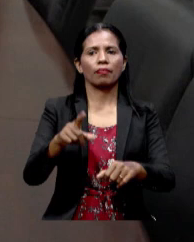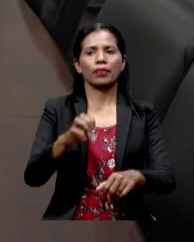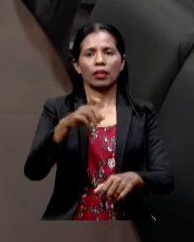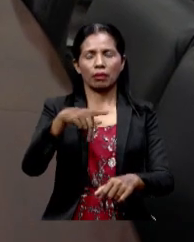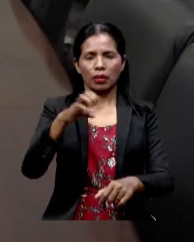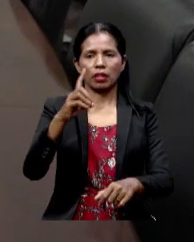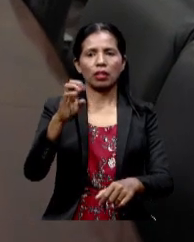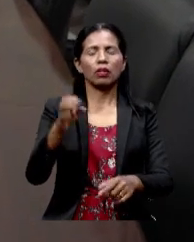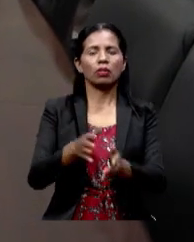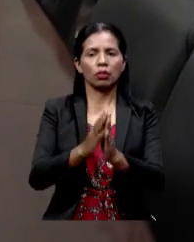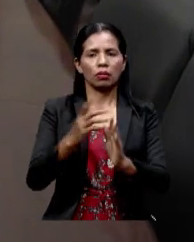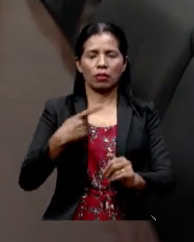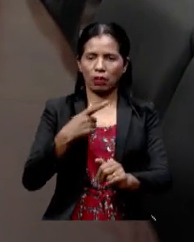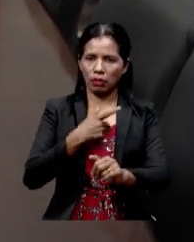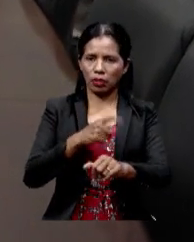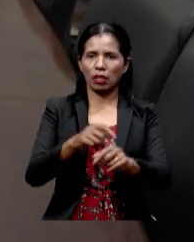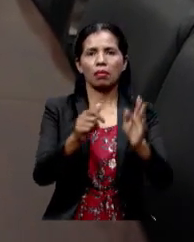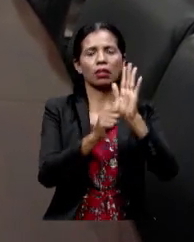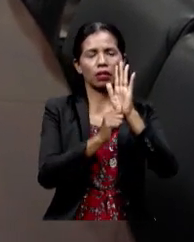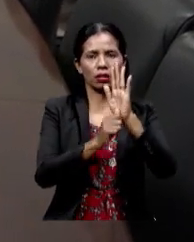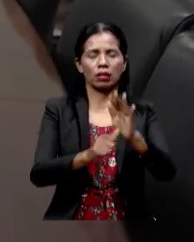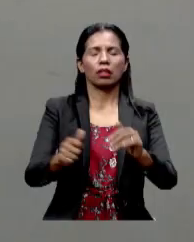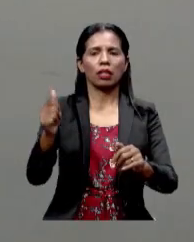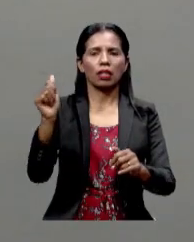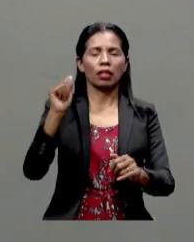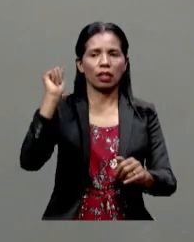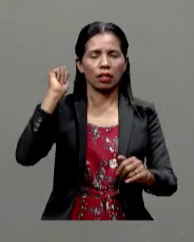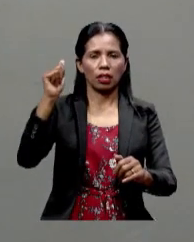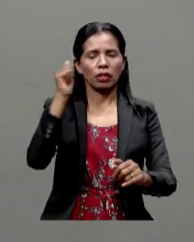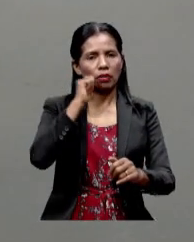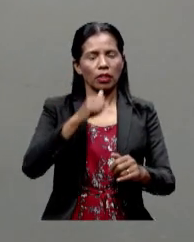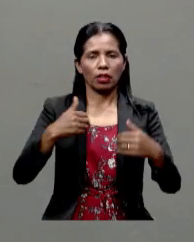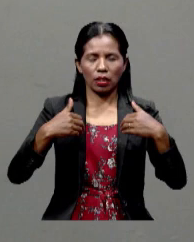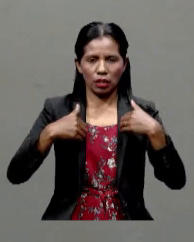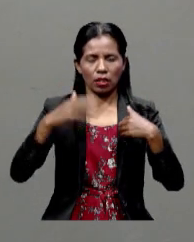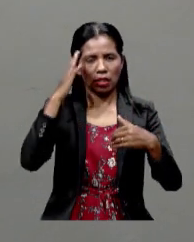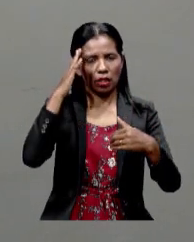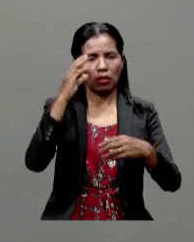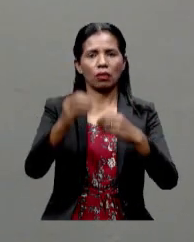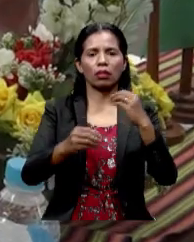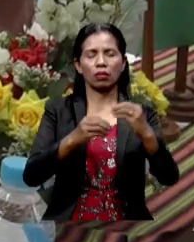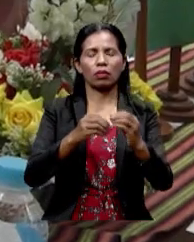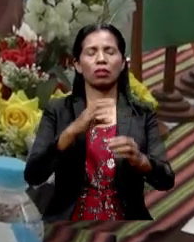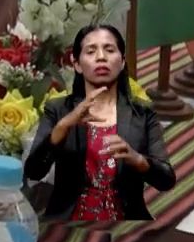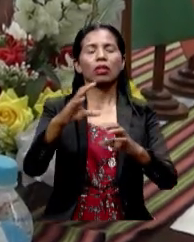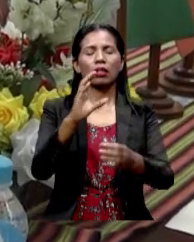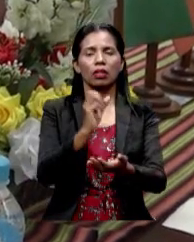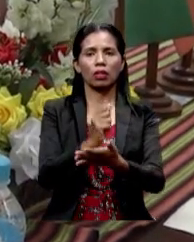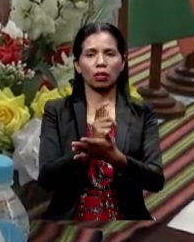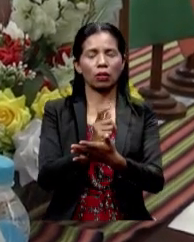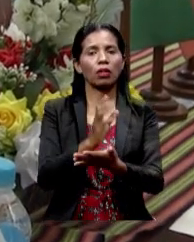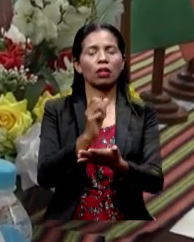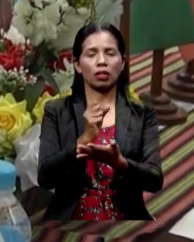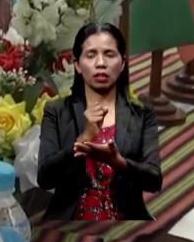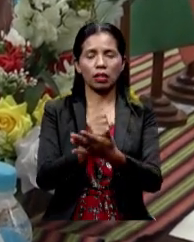russo Parlamento Nacional ato apresenta candidato feto nebe ia conhecimento clean ia área comunicação social no